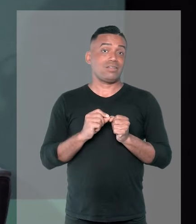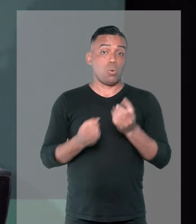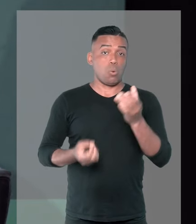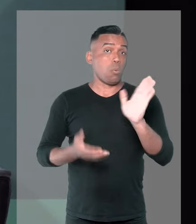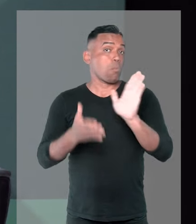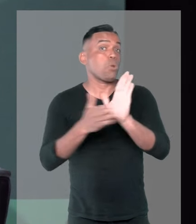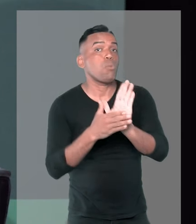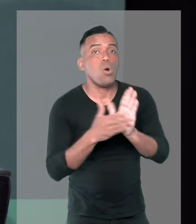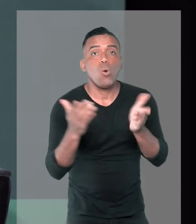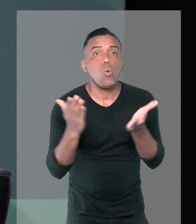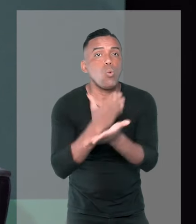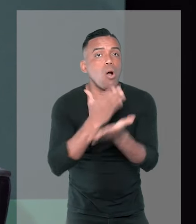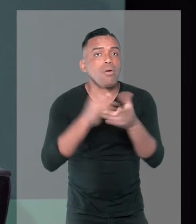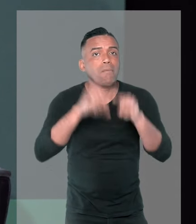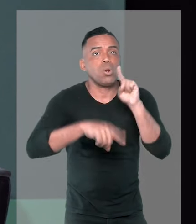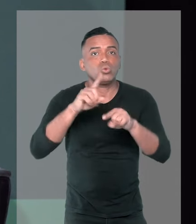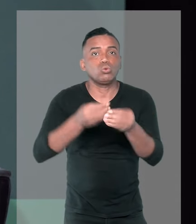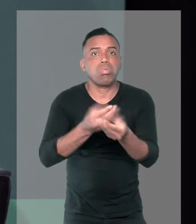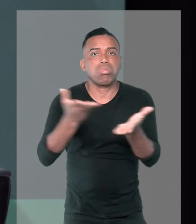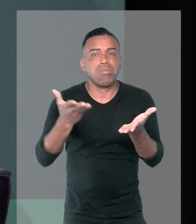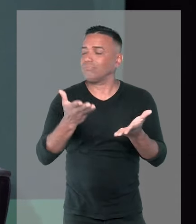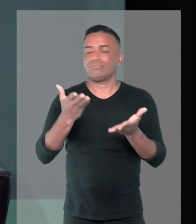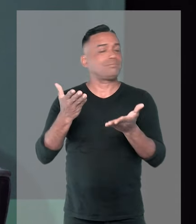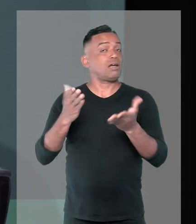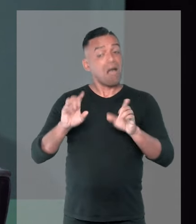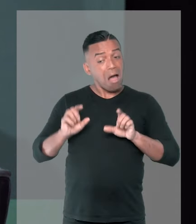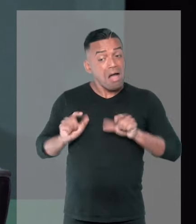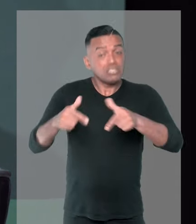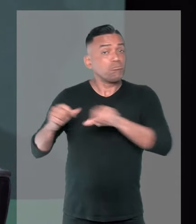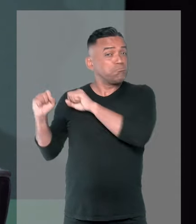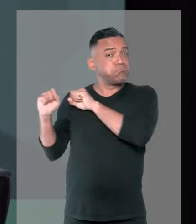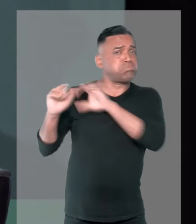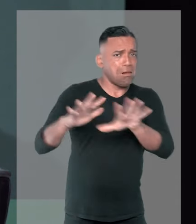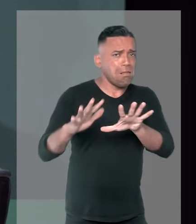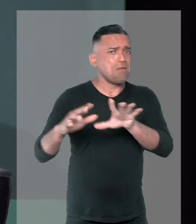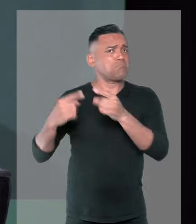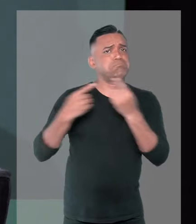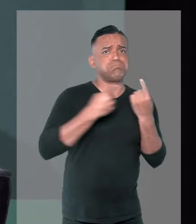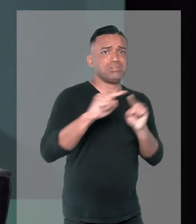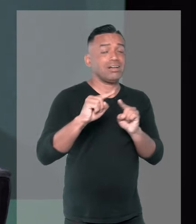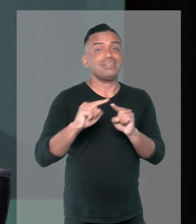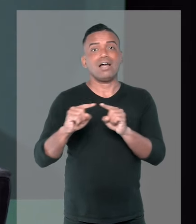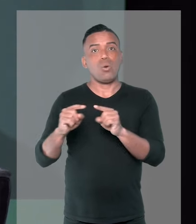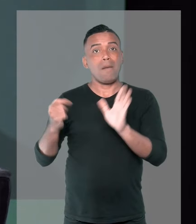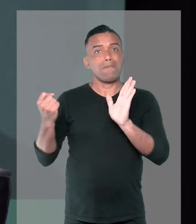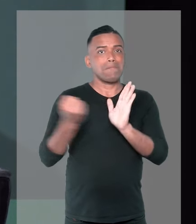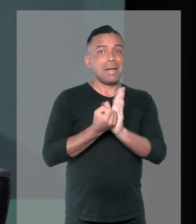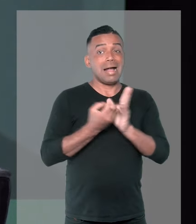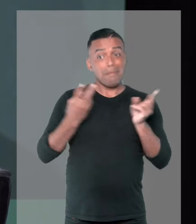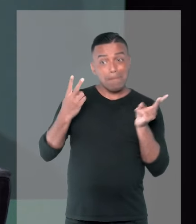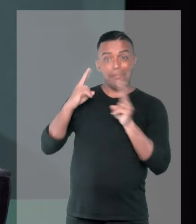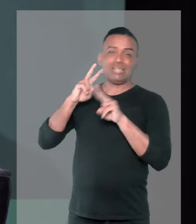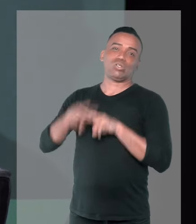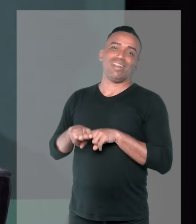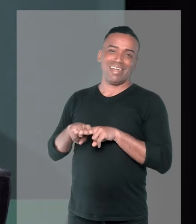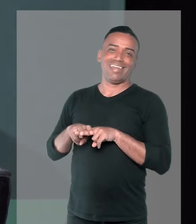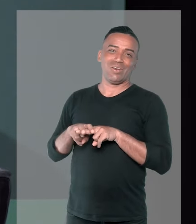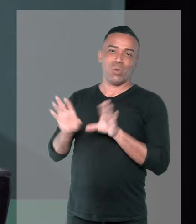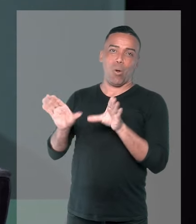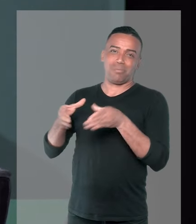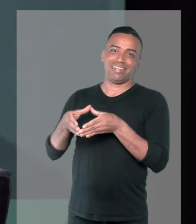paraa comunidade entendeu a reação é muito grande aí ela se tornou quase uma prisioneira da uma Pris maneira da comunidade